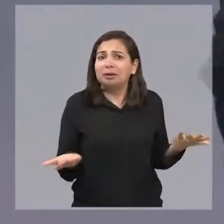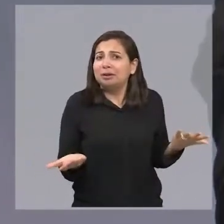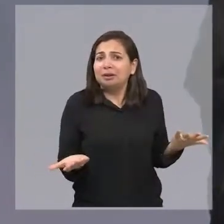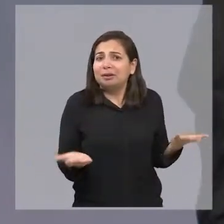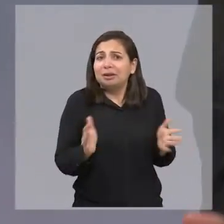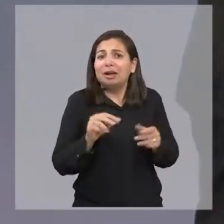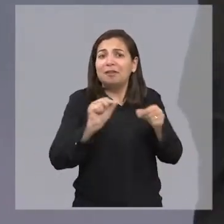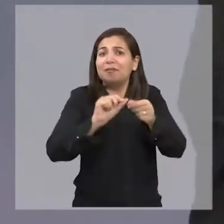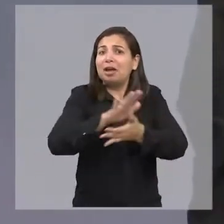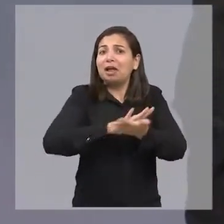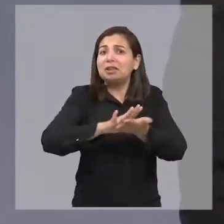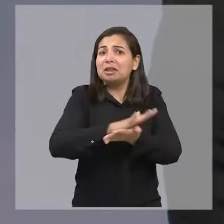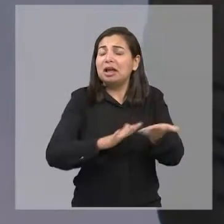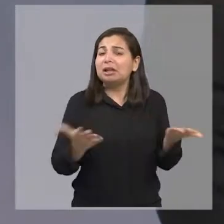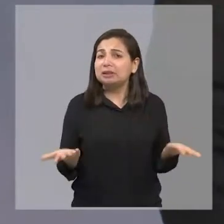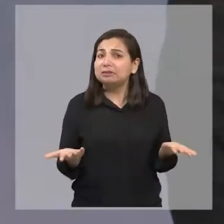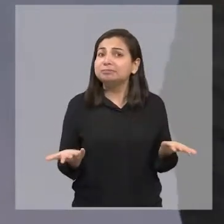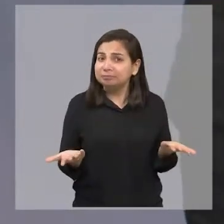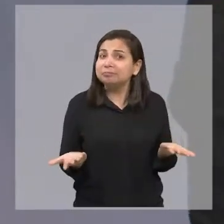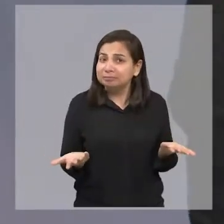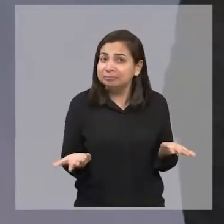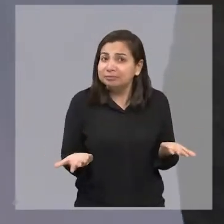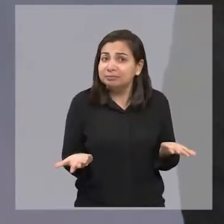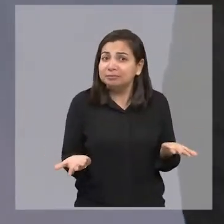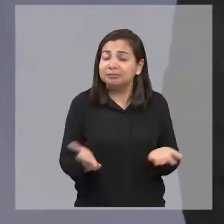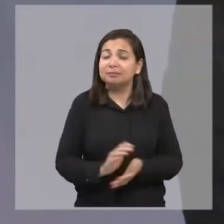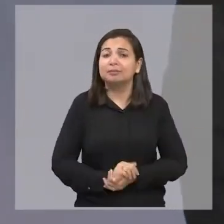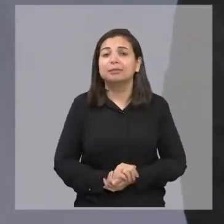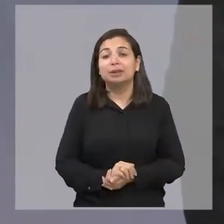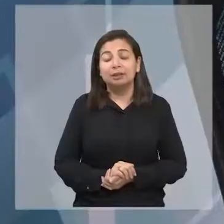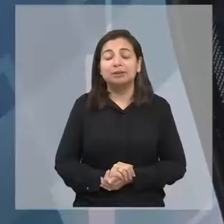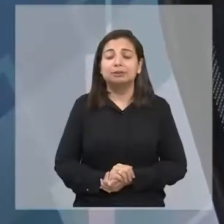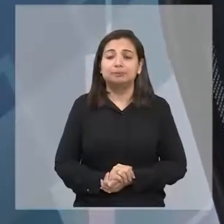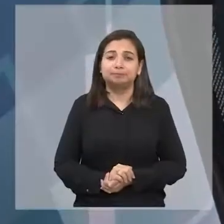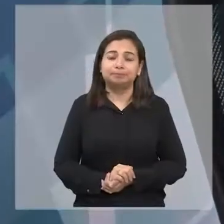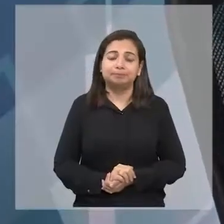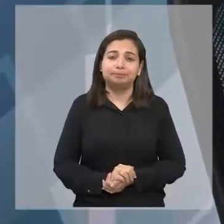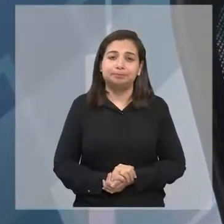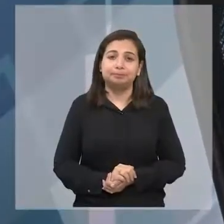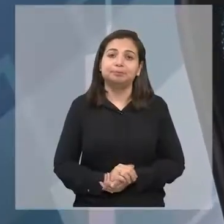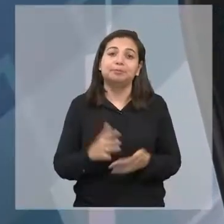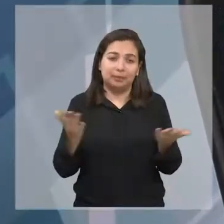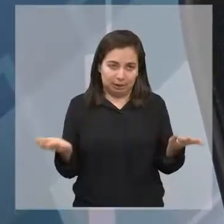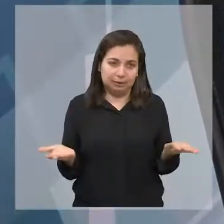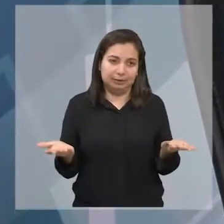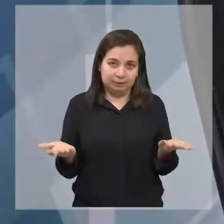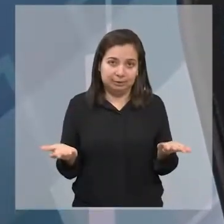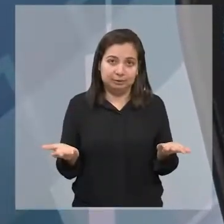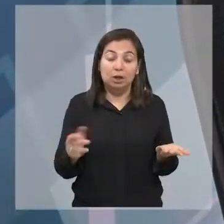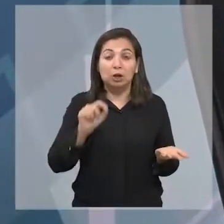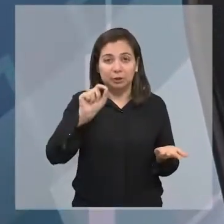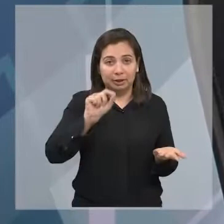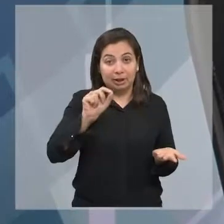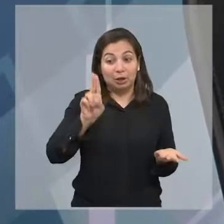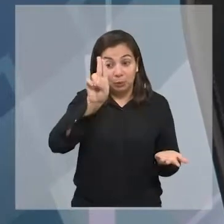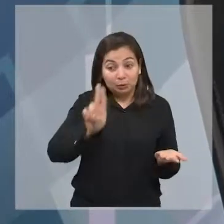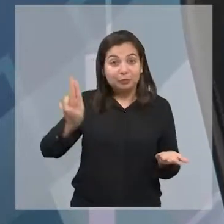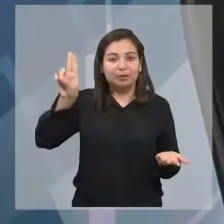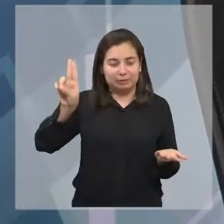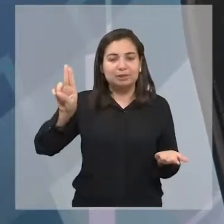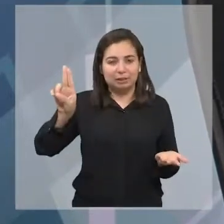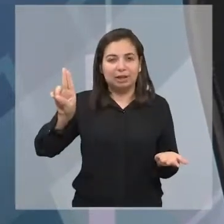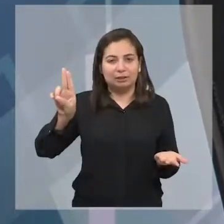fato é esse. Eu sei. O museu pegou fogo. Mas e aí? Sequenciando. Então é o seguinte, se você, a